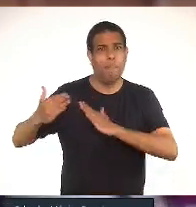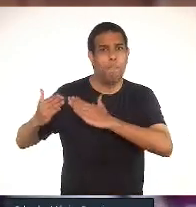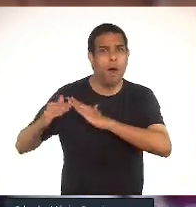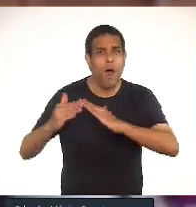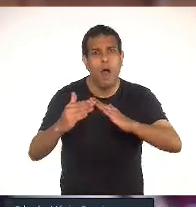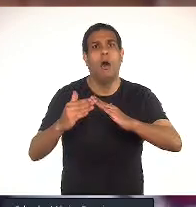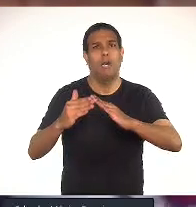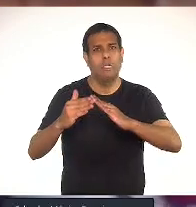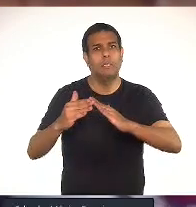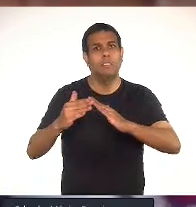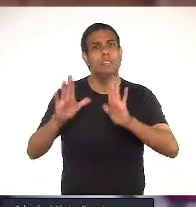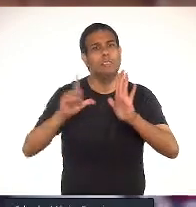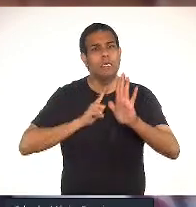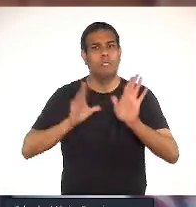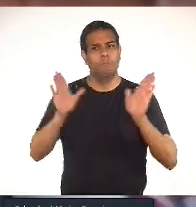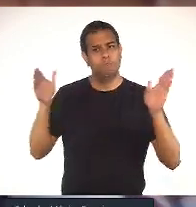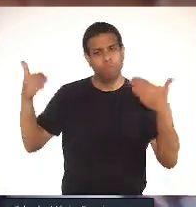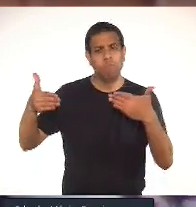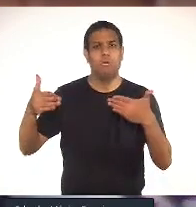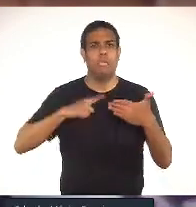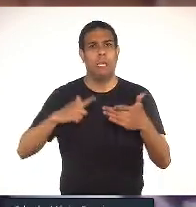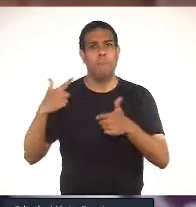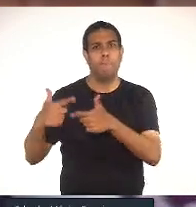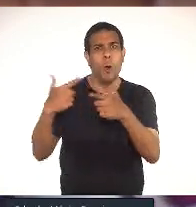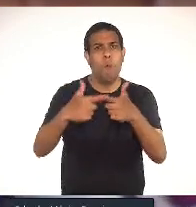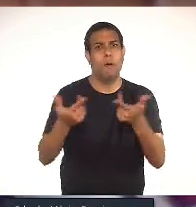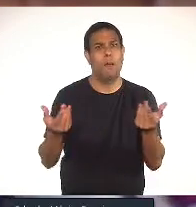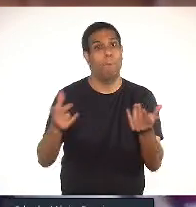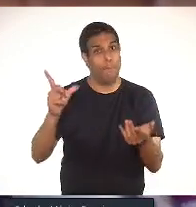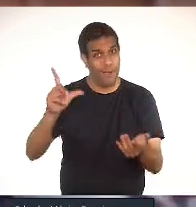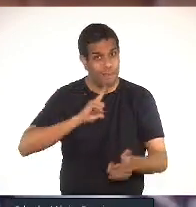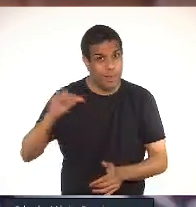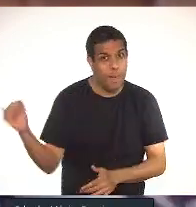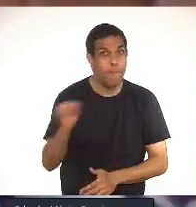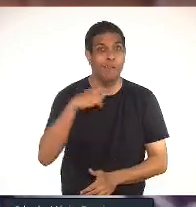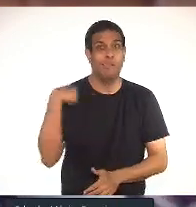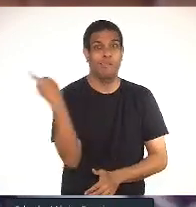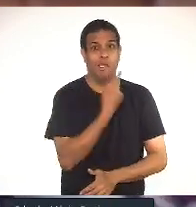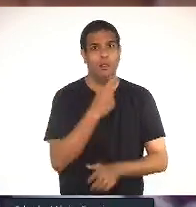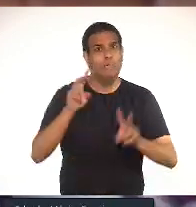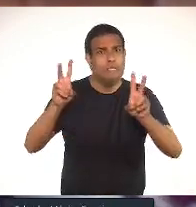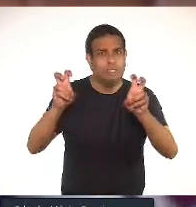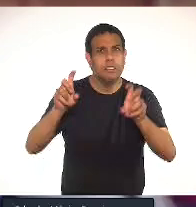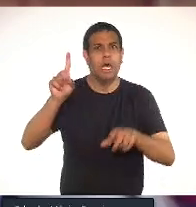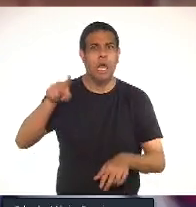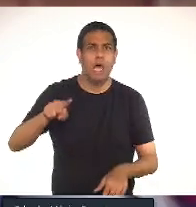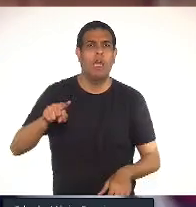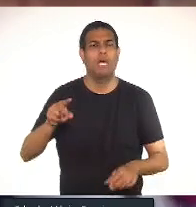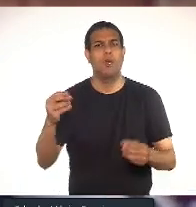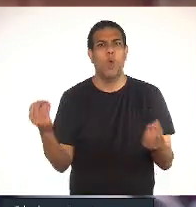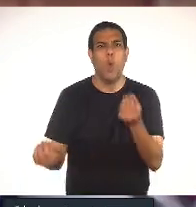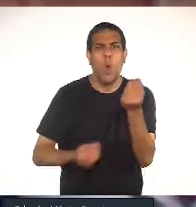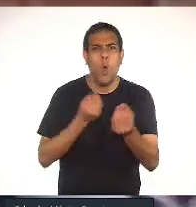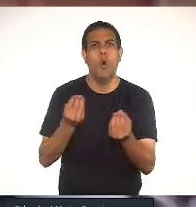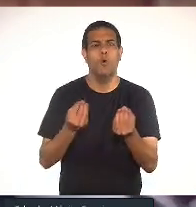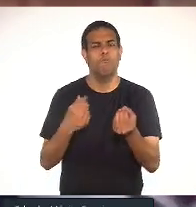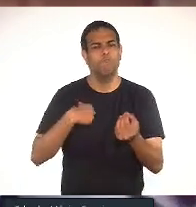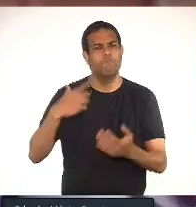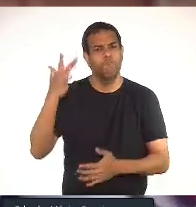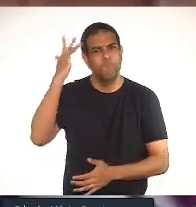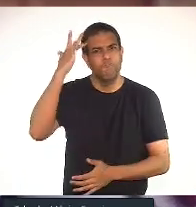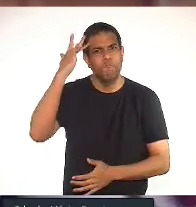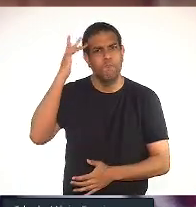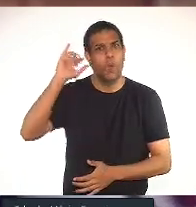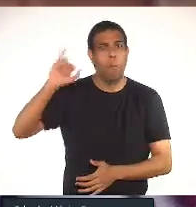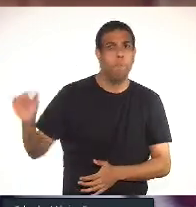áreas de especial interesse social são extremamente importantes. Esse tema é um tema extremamente relevante. Eu